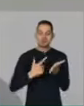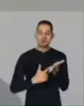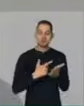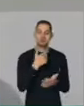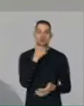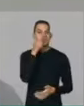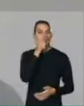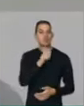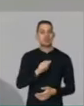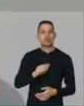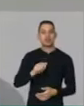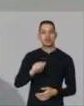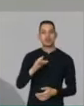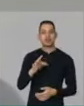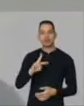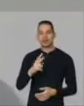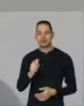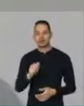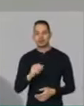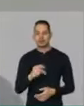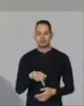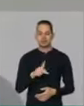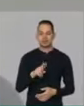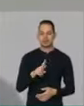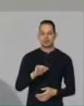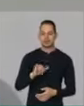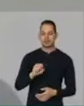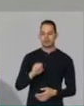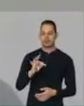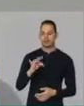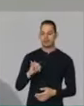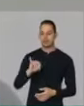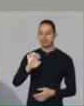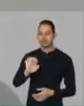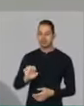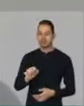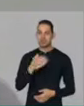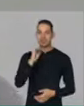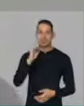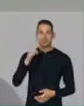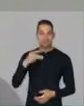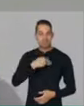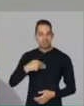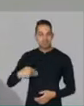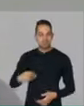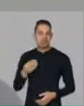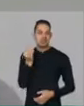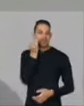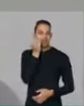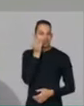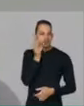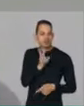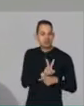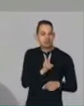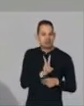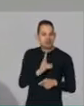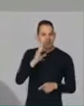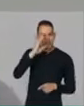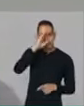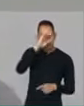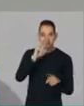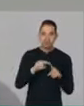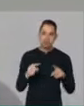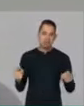ali blindar o presidente da República, mas não conseguiu, obviamente, porque todos sabem que ele ali seguiu que nem